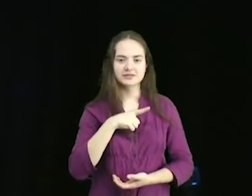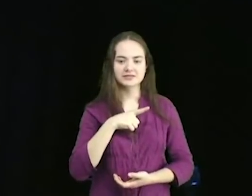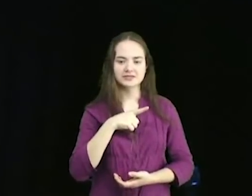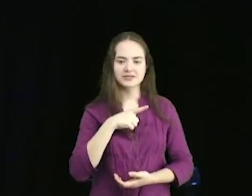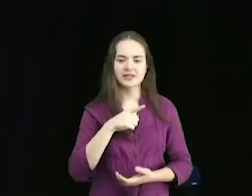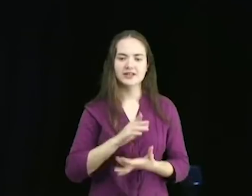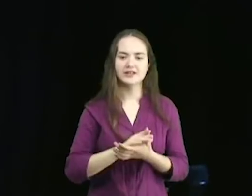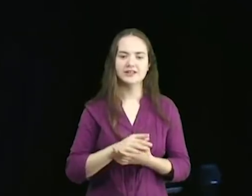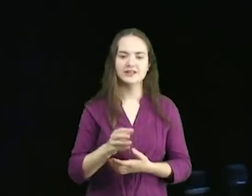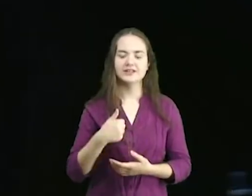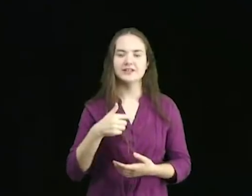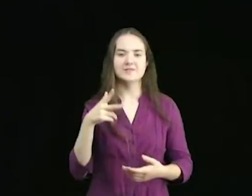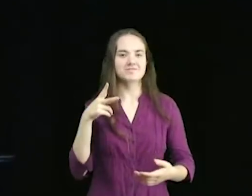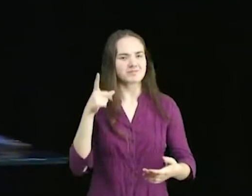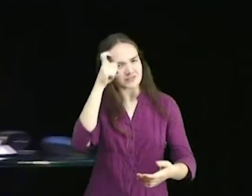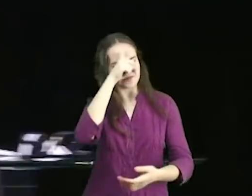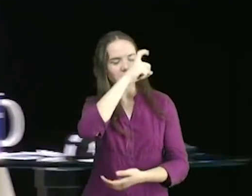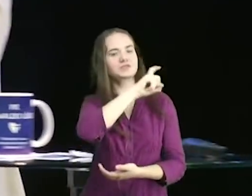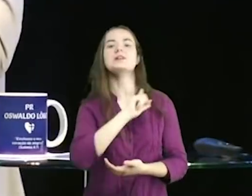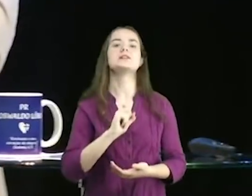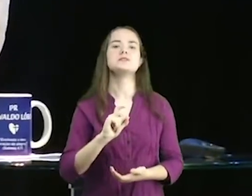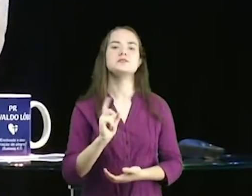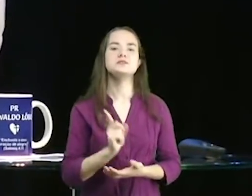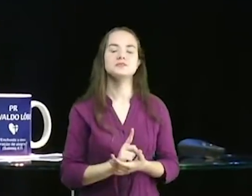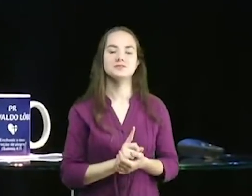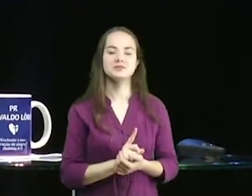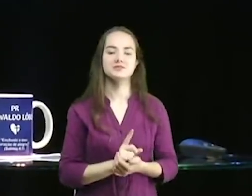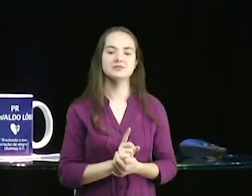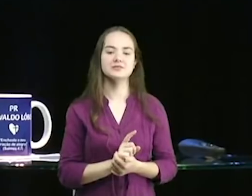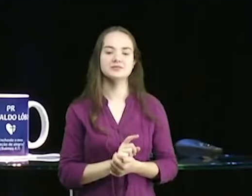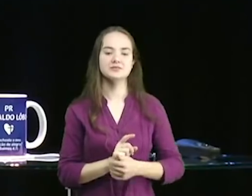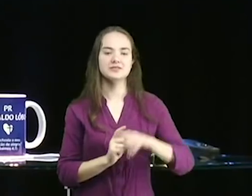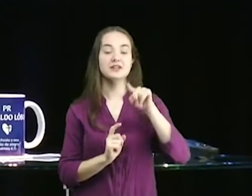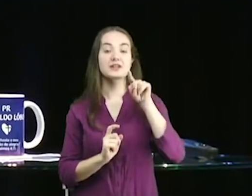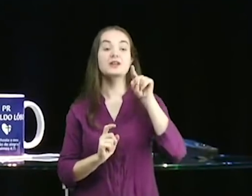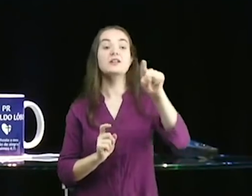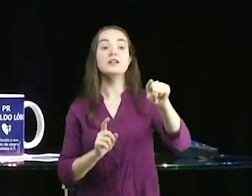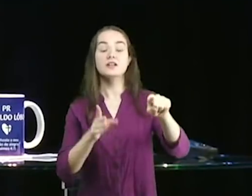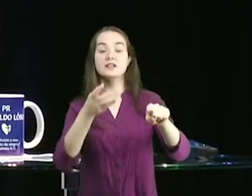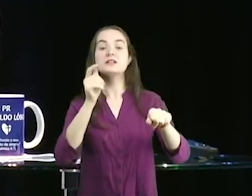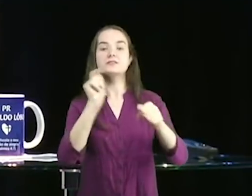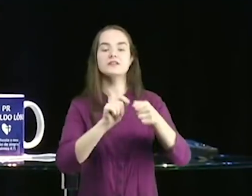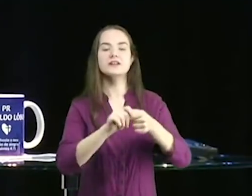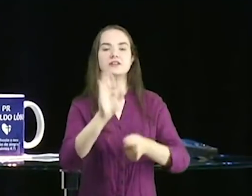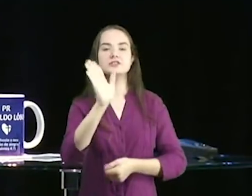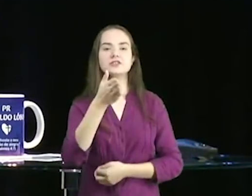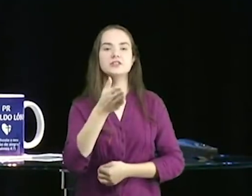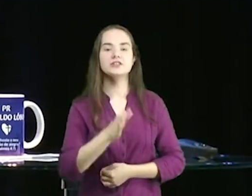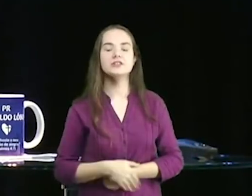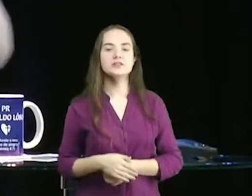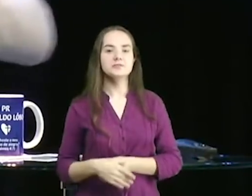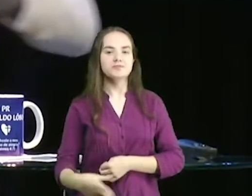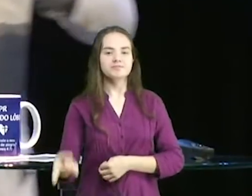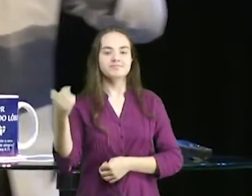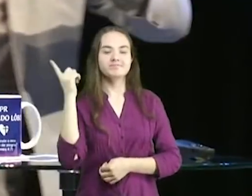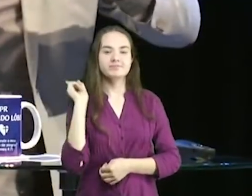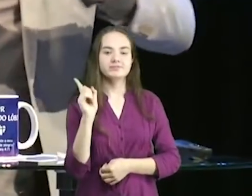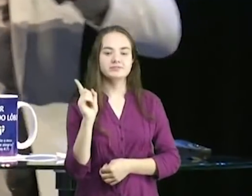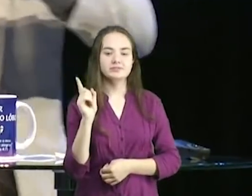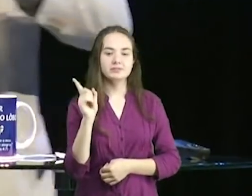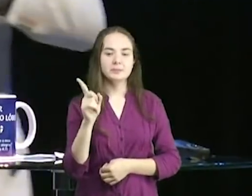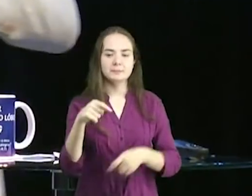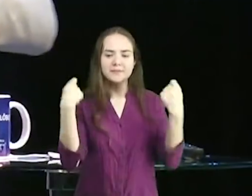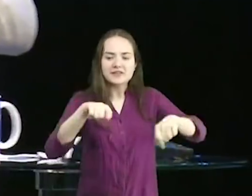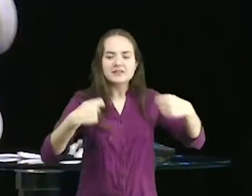nas costas, essa matéria, André fez, Mário André fez geometria descritiva, gente, e você tinha